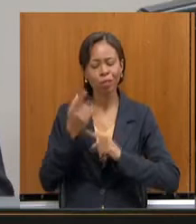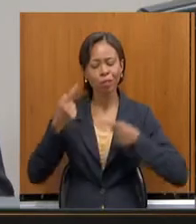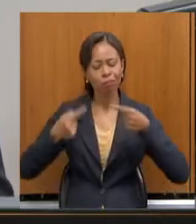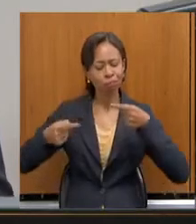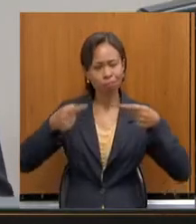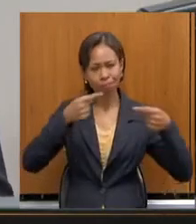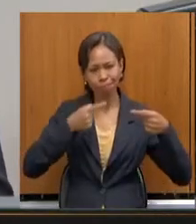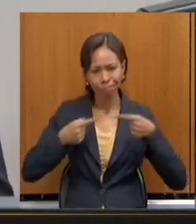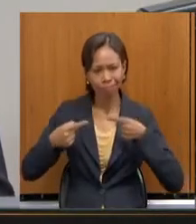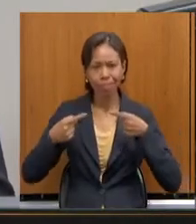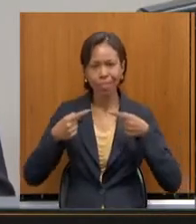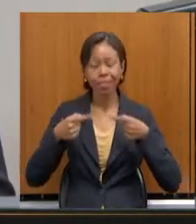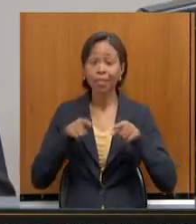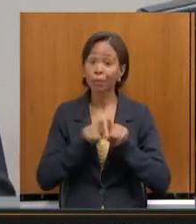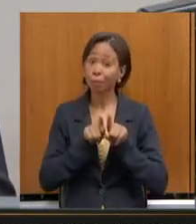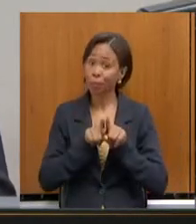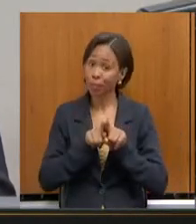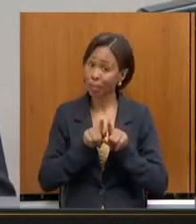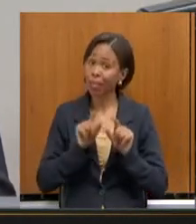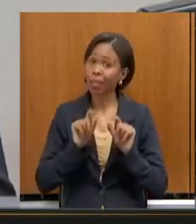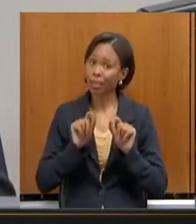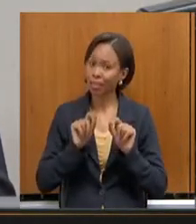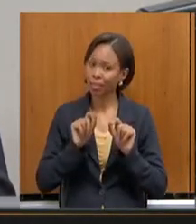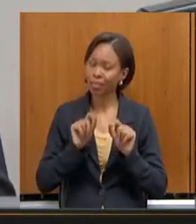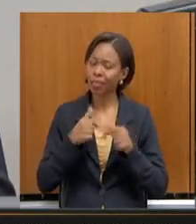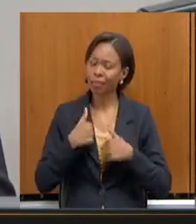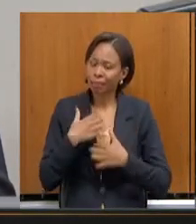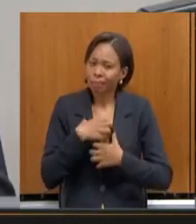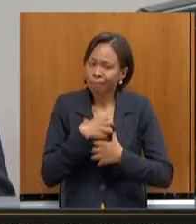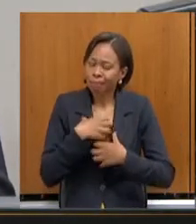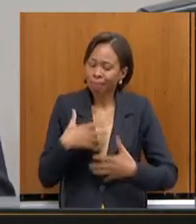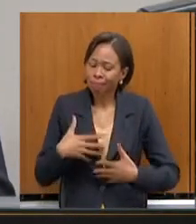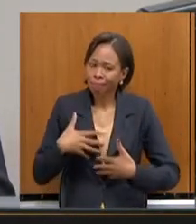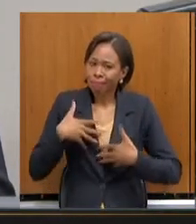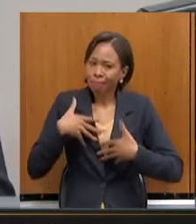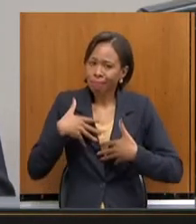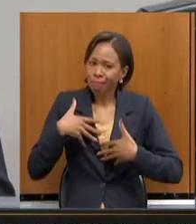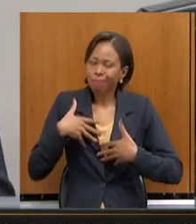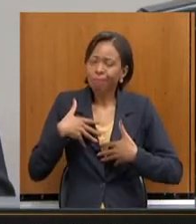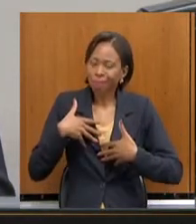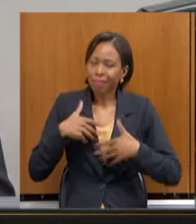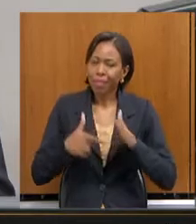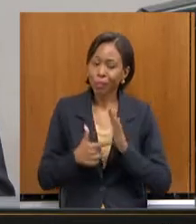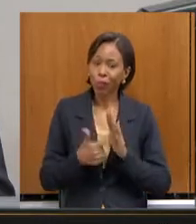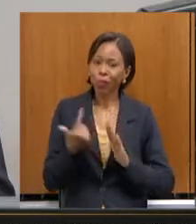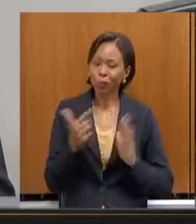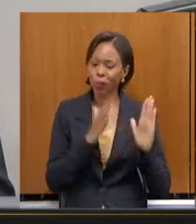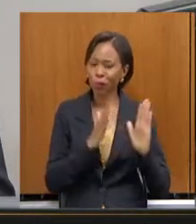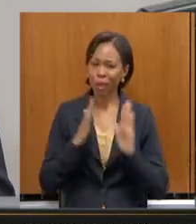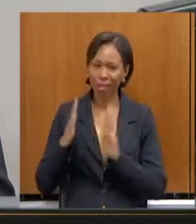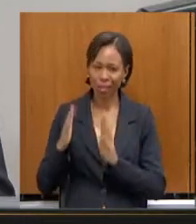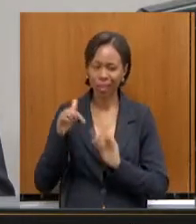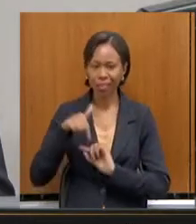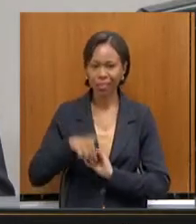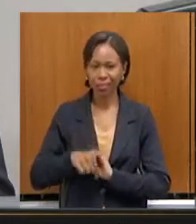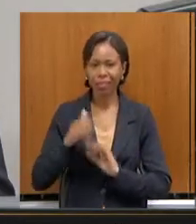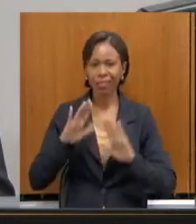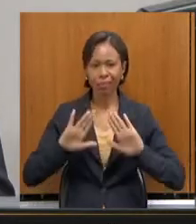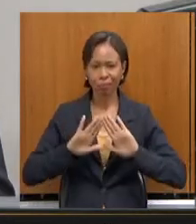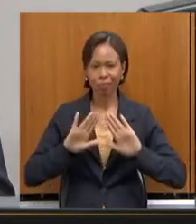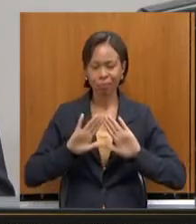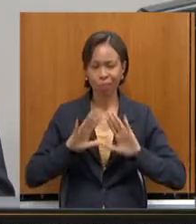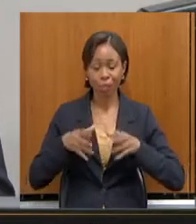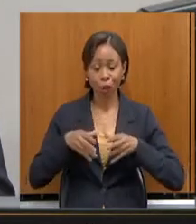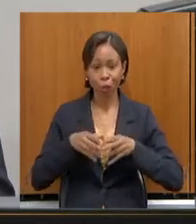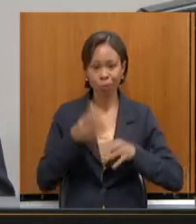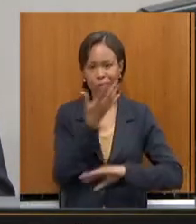aproveitar a oportunidade para ressaltar que me sinto honrado em estar aqui no meu segundo mandato como Deputado dessa casa presidente da Comissão de Meio